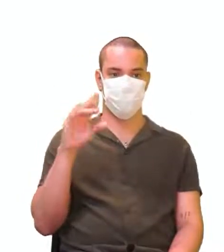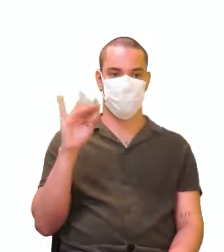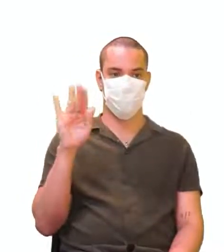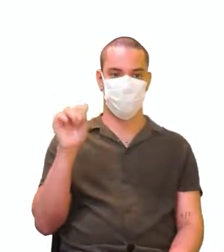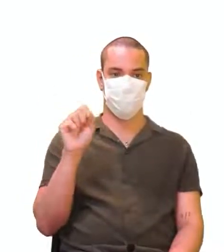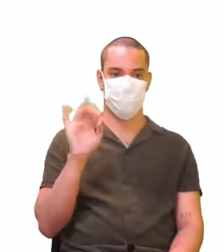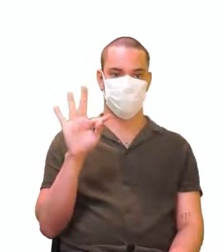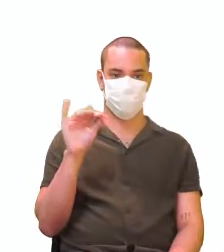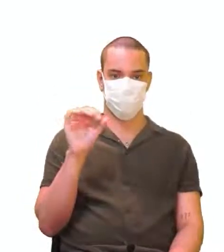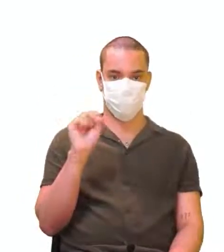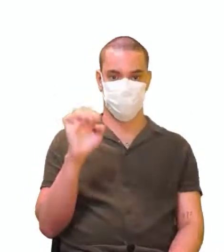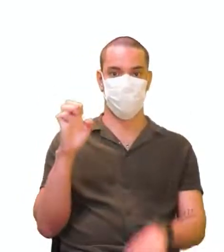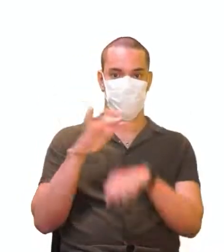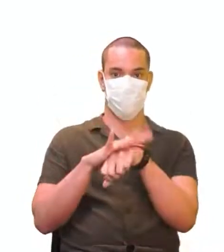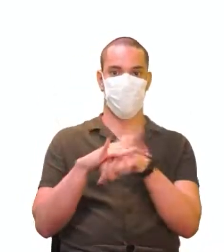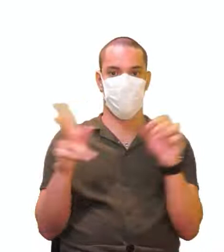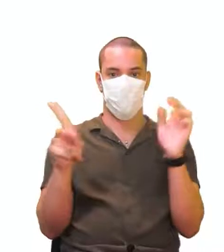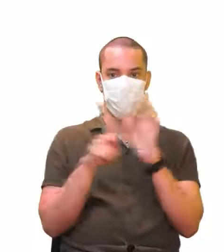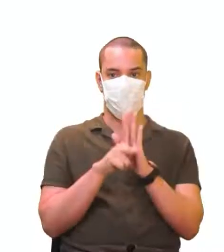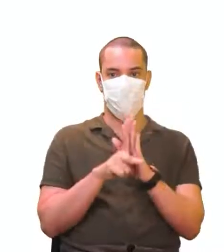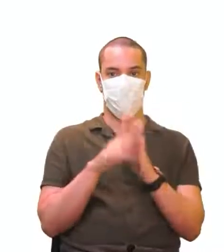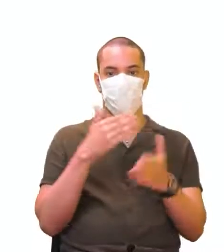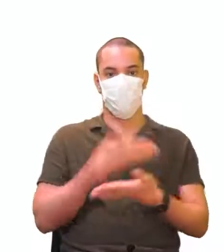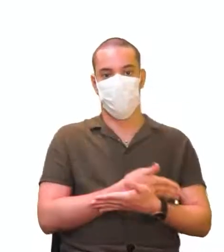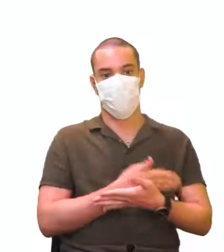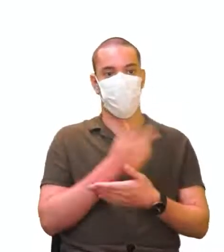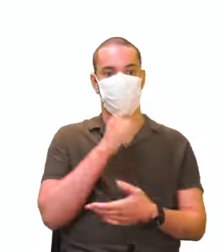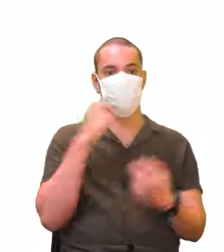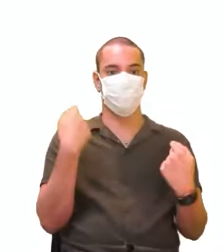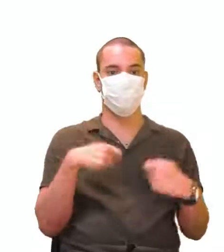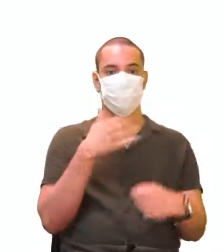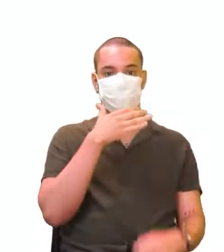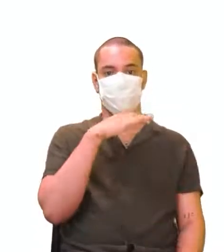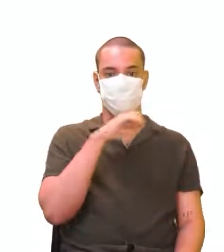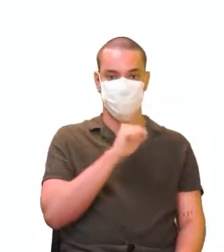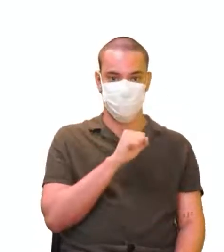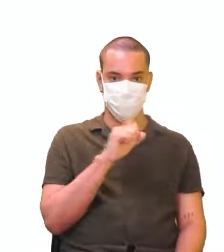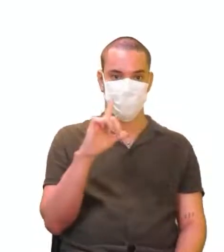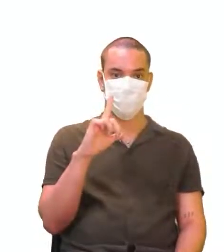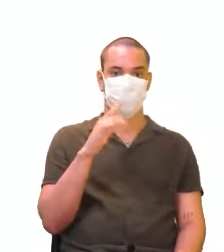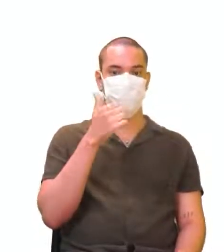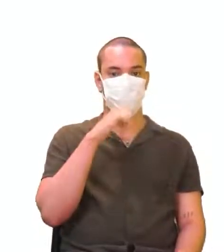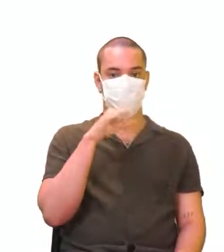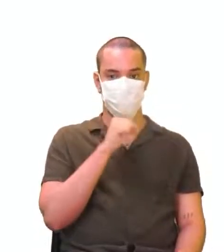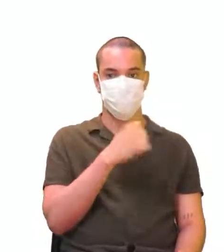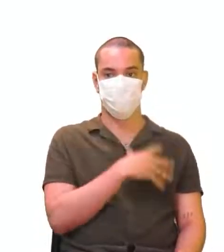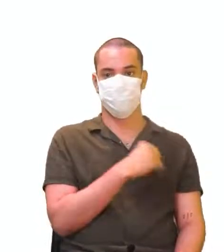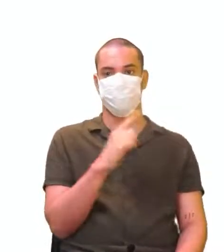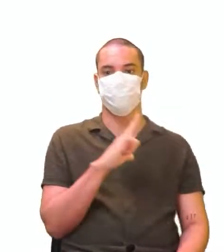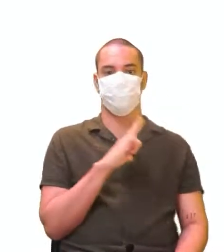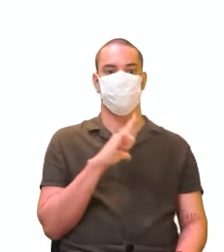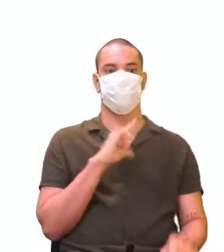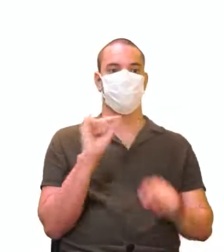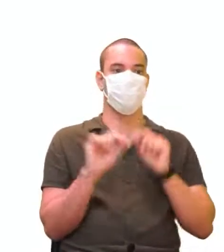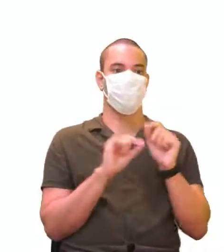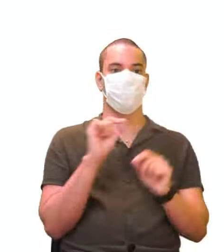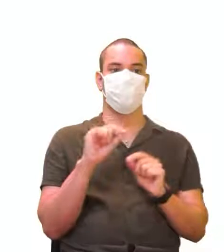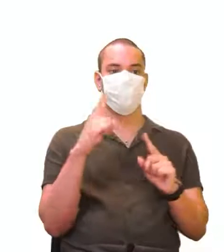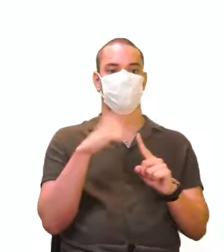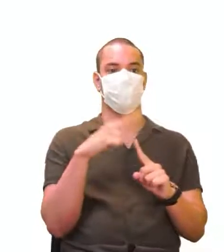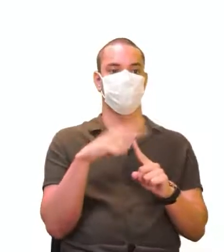fetal, doença hemolítica do recém-nascido, é preciso que o pai, a mãe e o filho